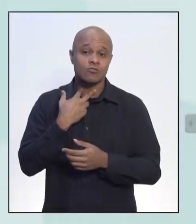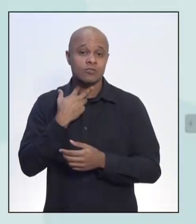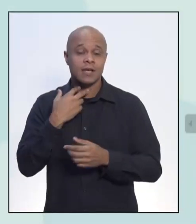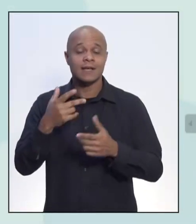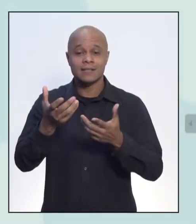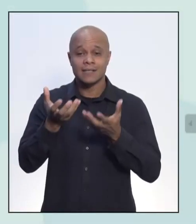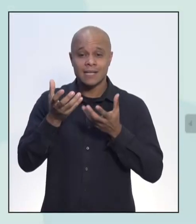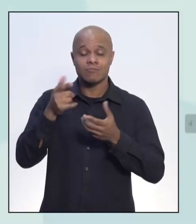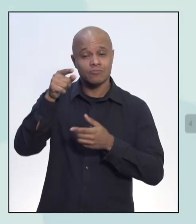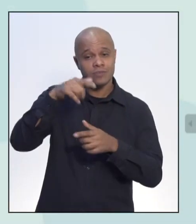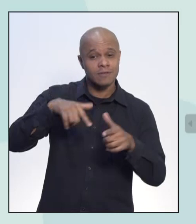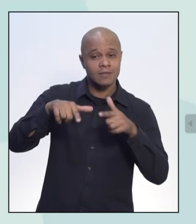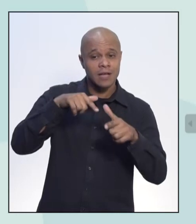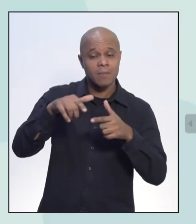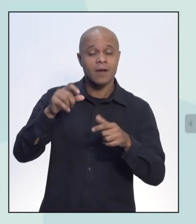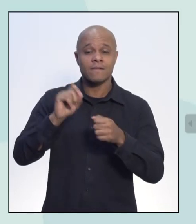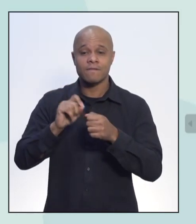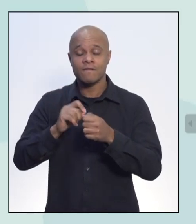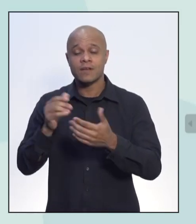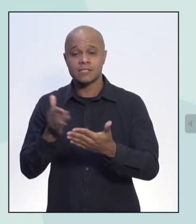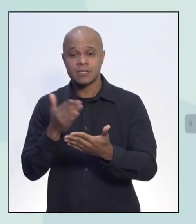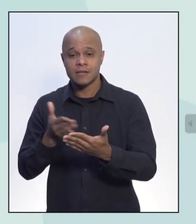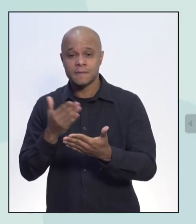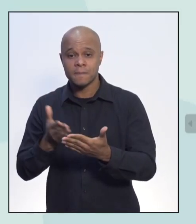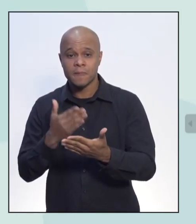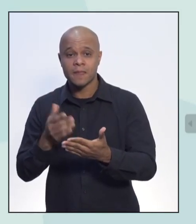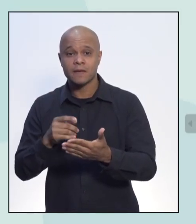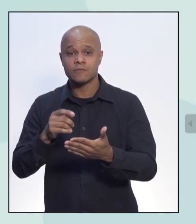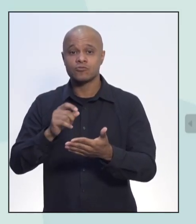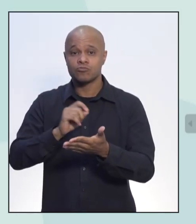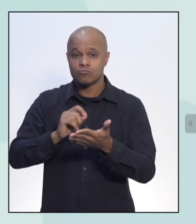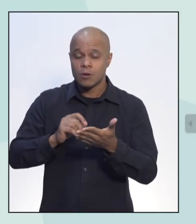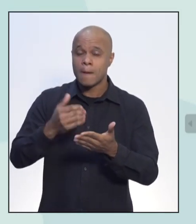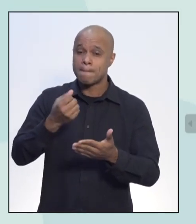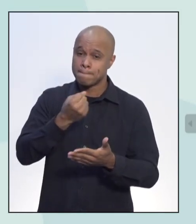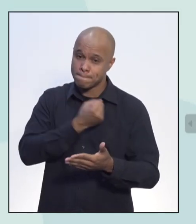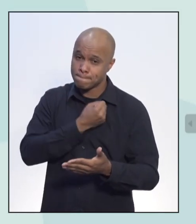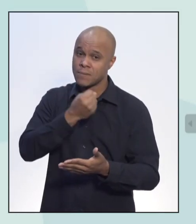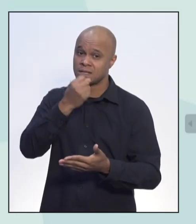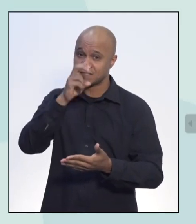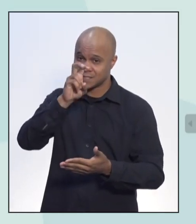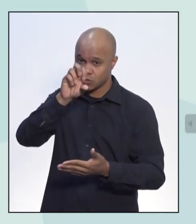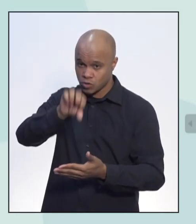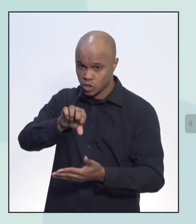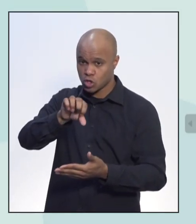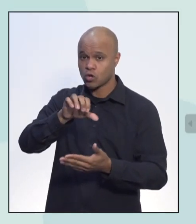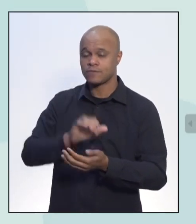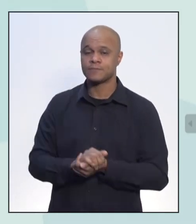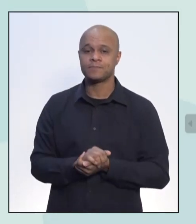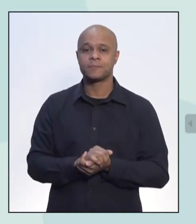atividade complementar que está no caderno do aluno de vocês. Está a referência aí na página 59